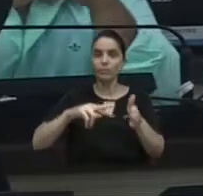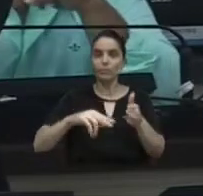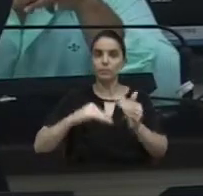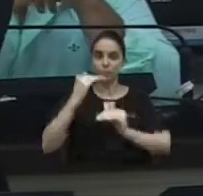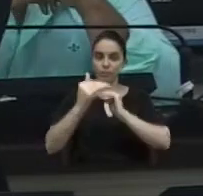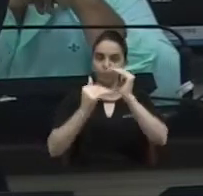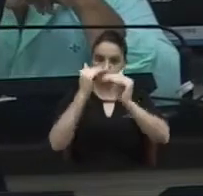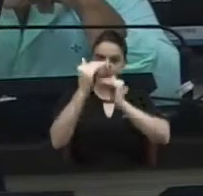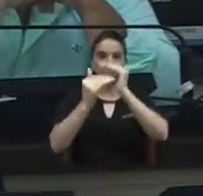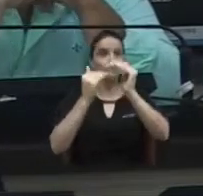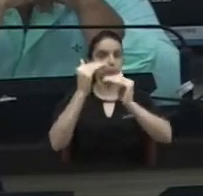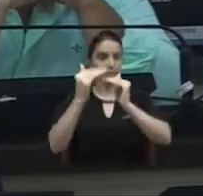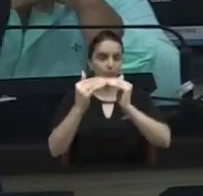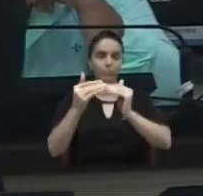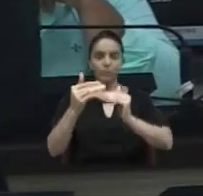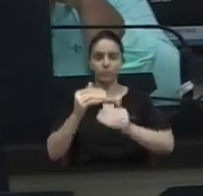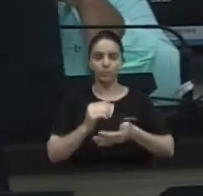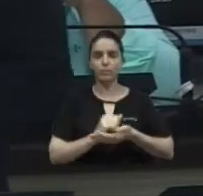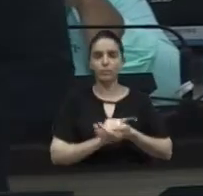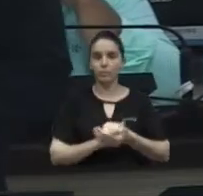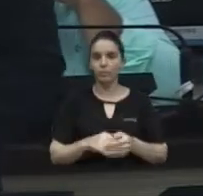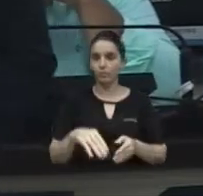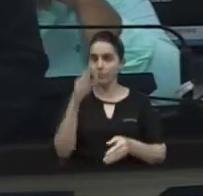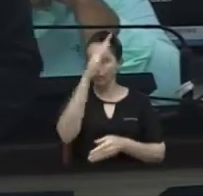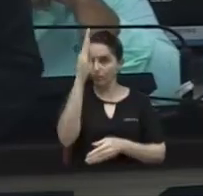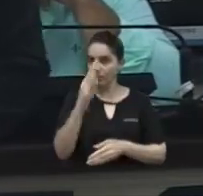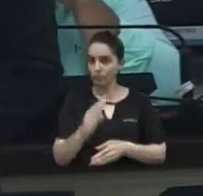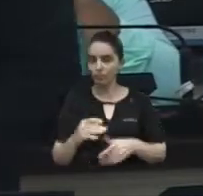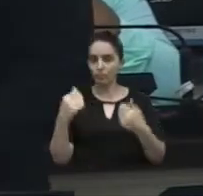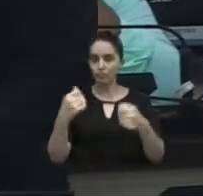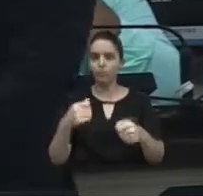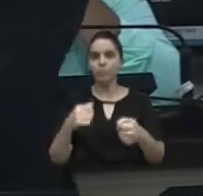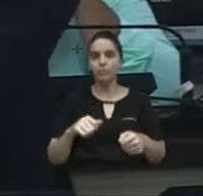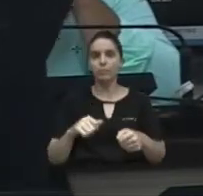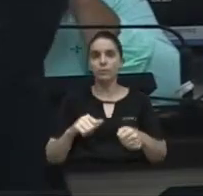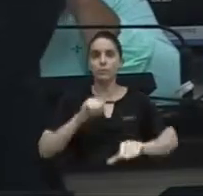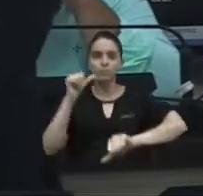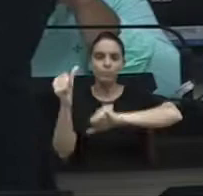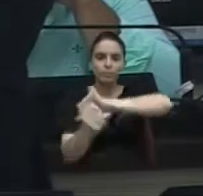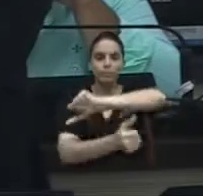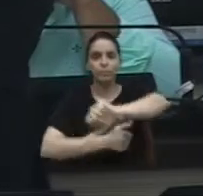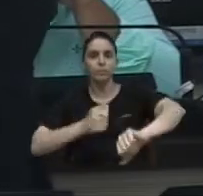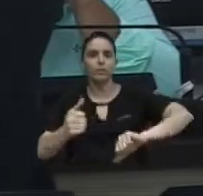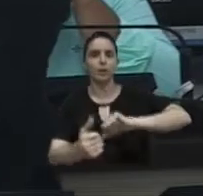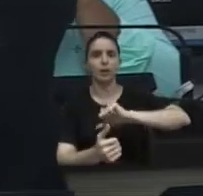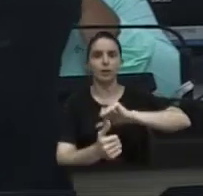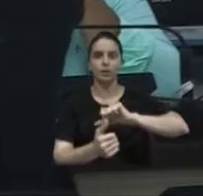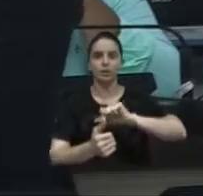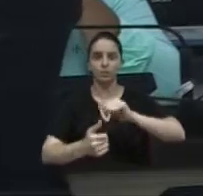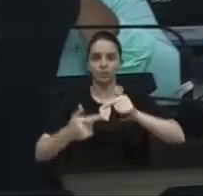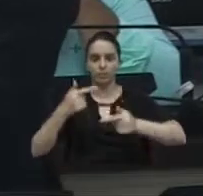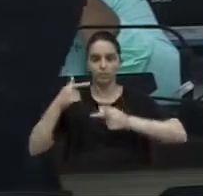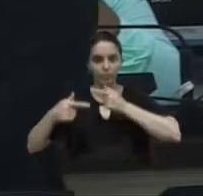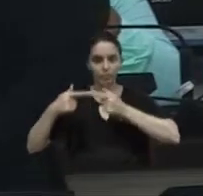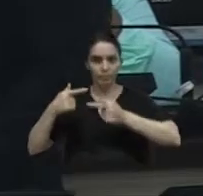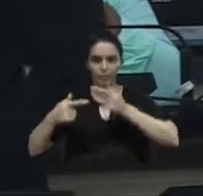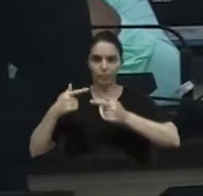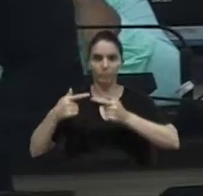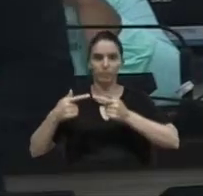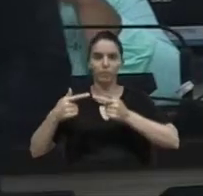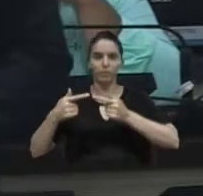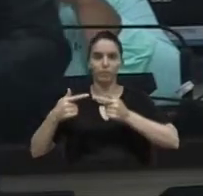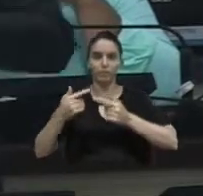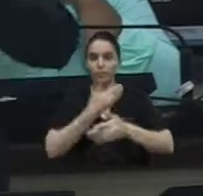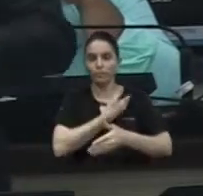no caminho que tem que ser andado. O Brasil precisa mudar. As políticas públicas socialistas precisam acabar.